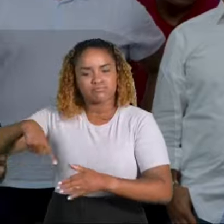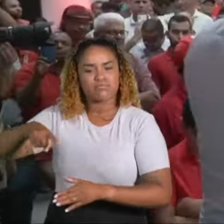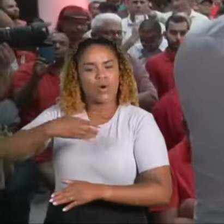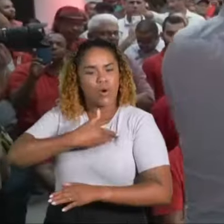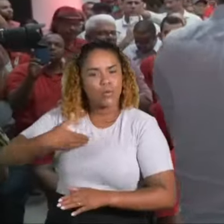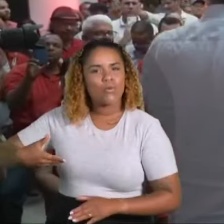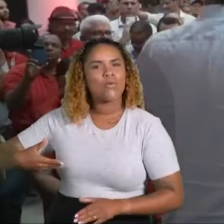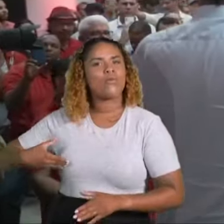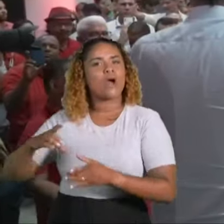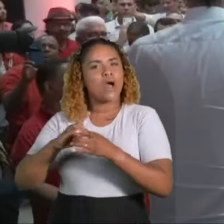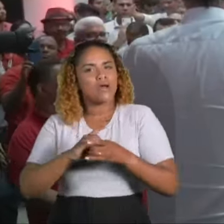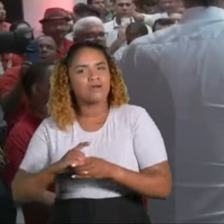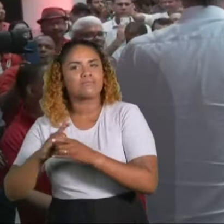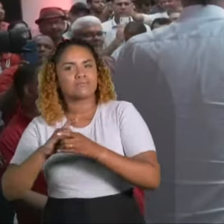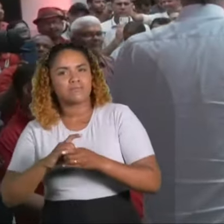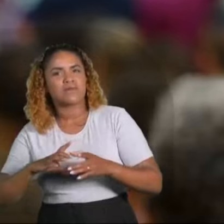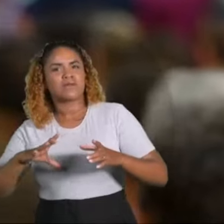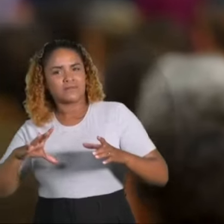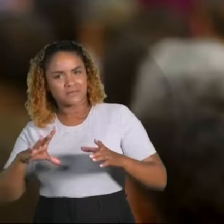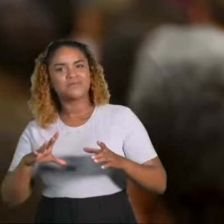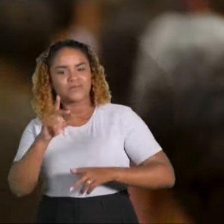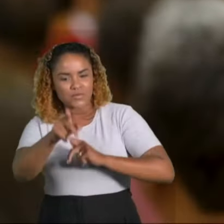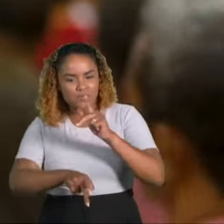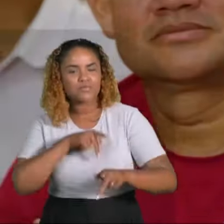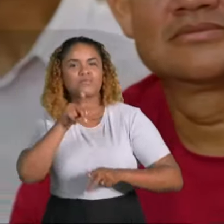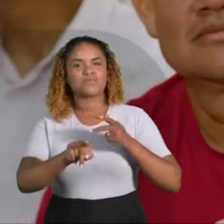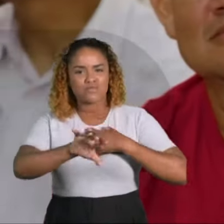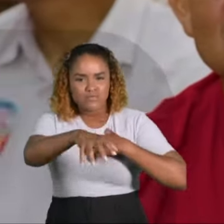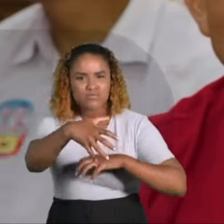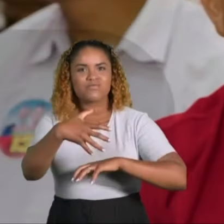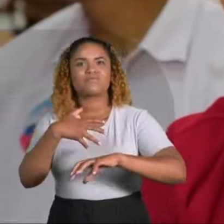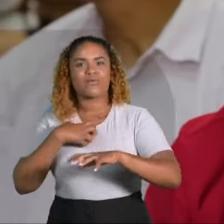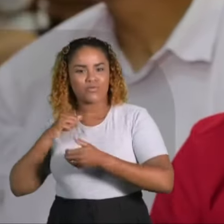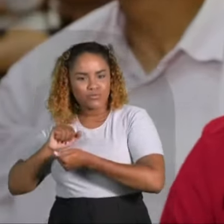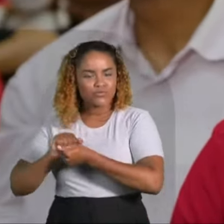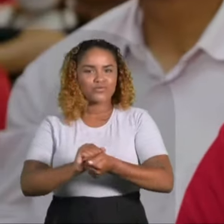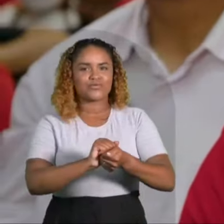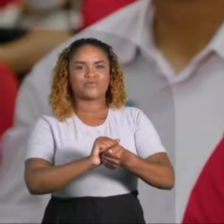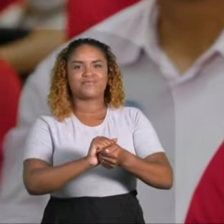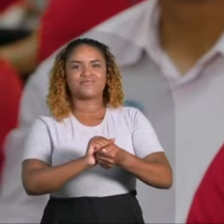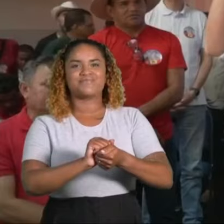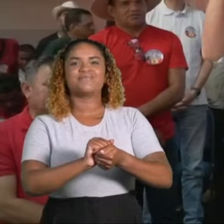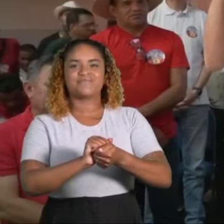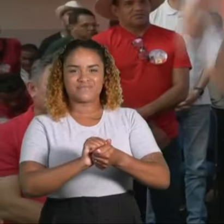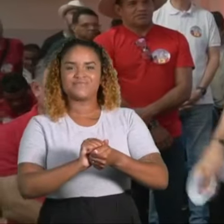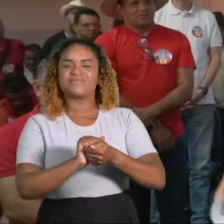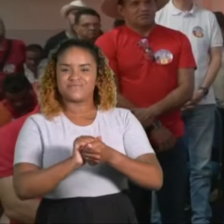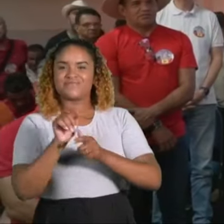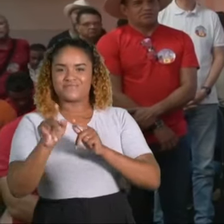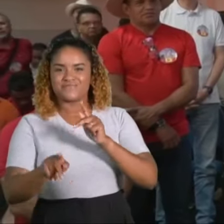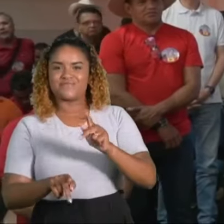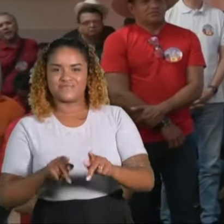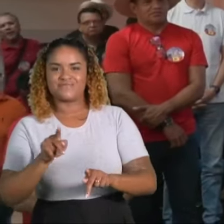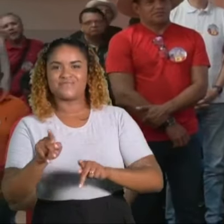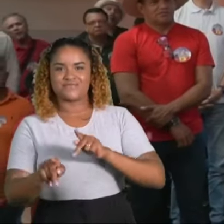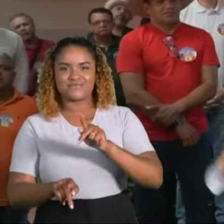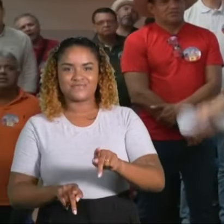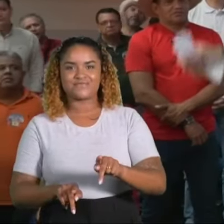um governo democrático do povo, com o povo e para o povo.